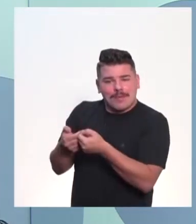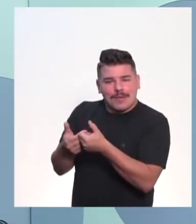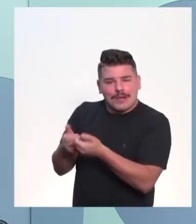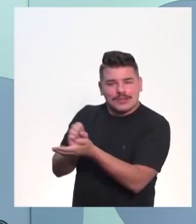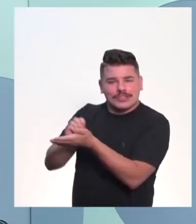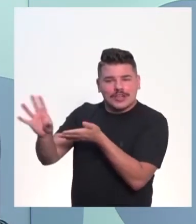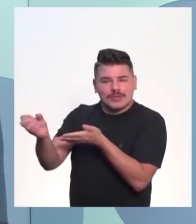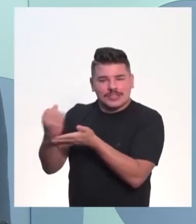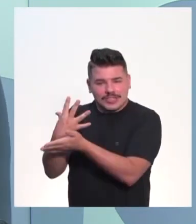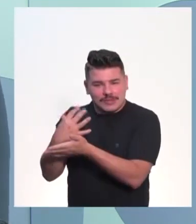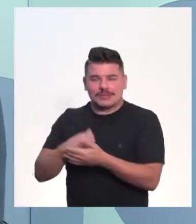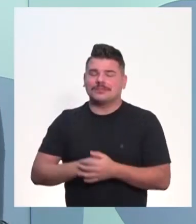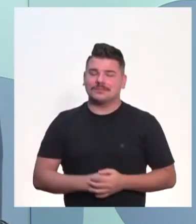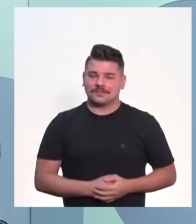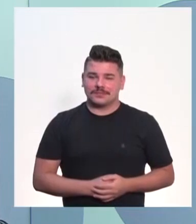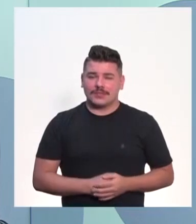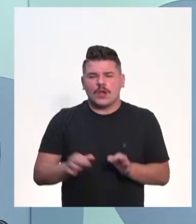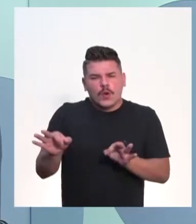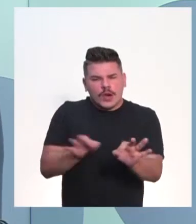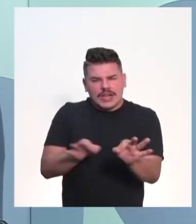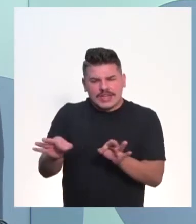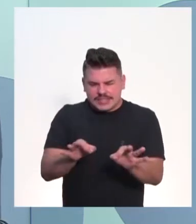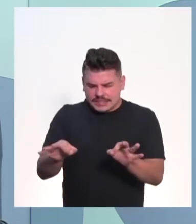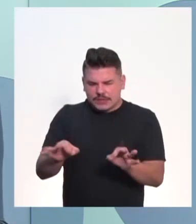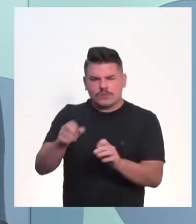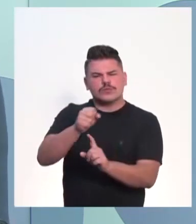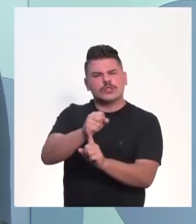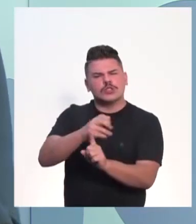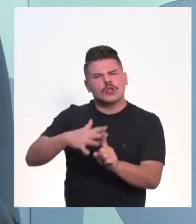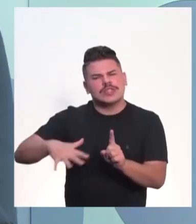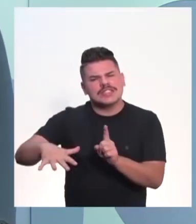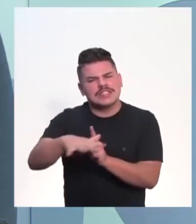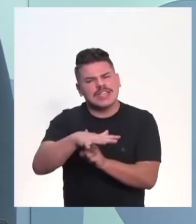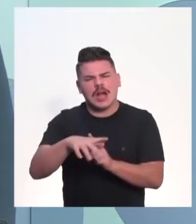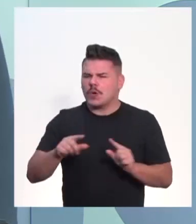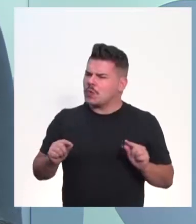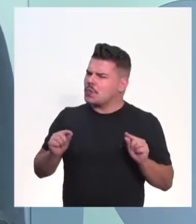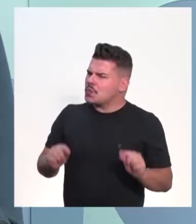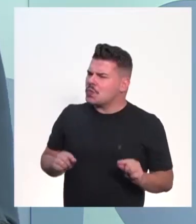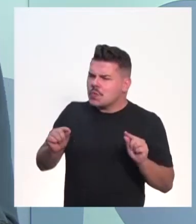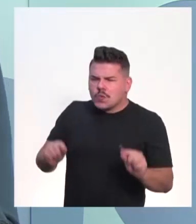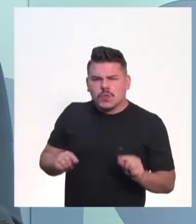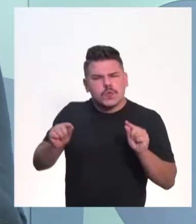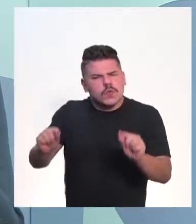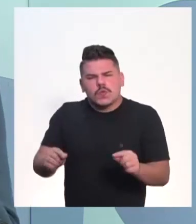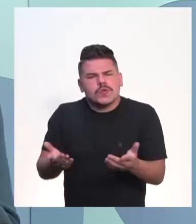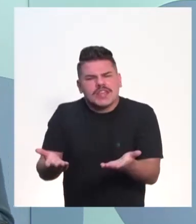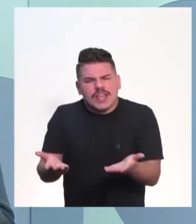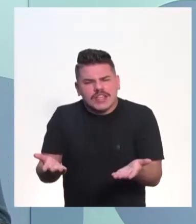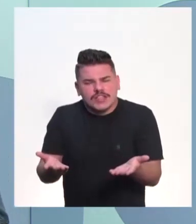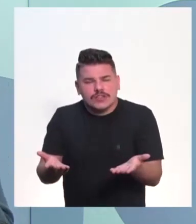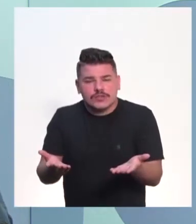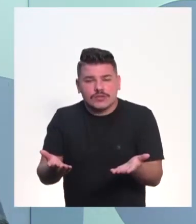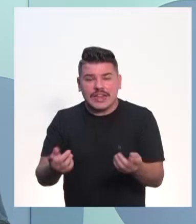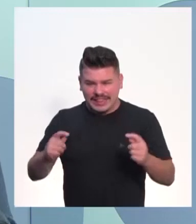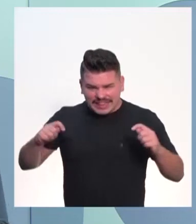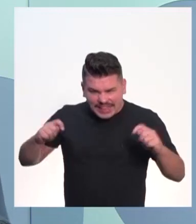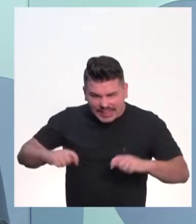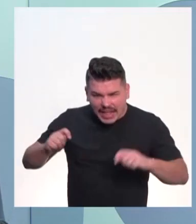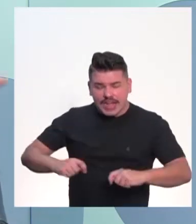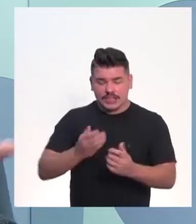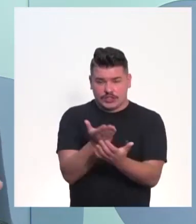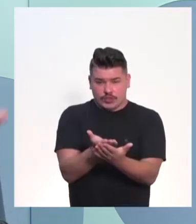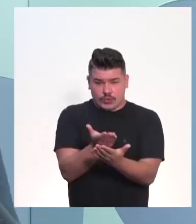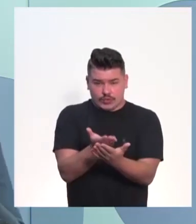mente? Não dá para a gente atingir, não dá para a gente fazer uma boa sessão de estudos sem saber